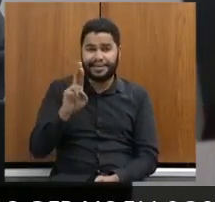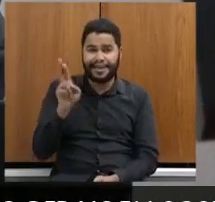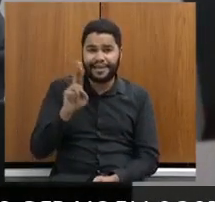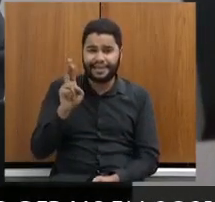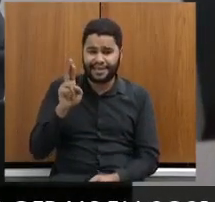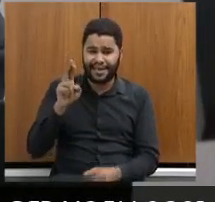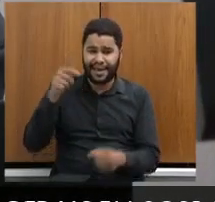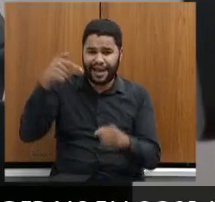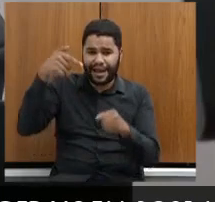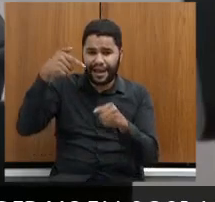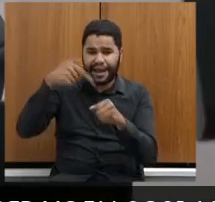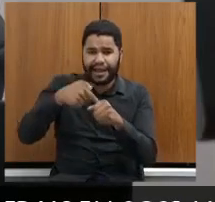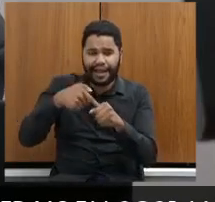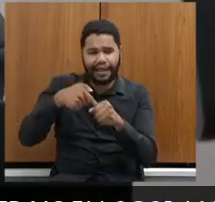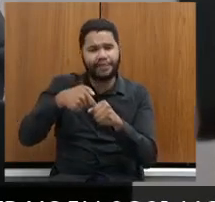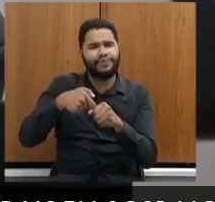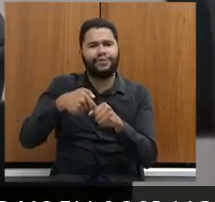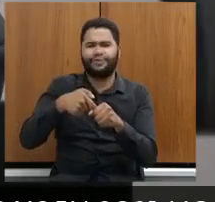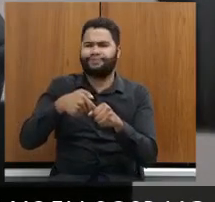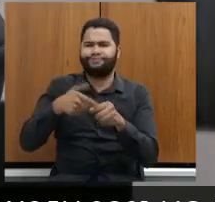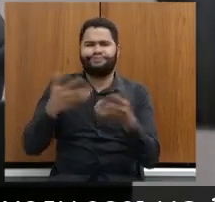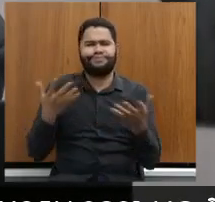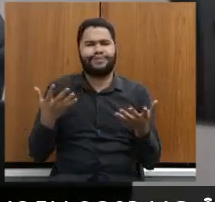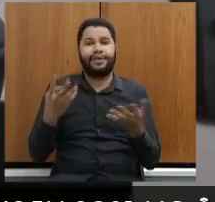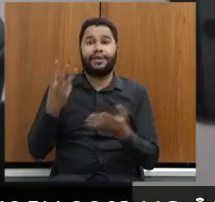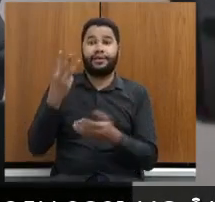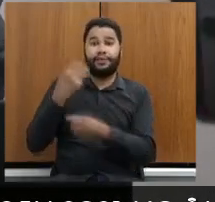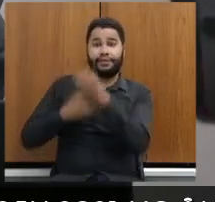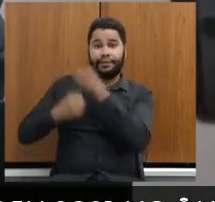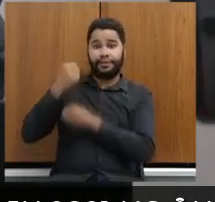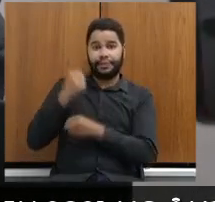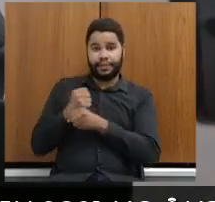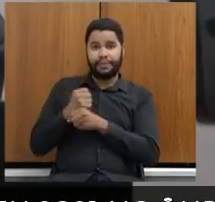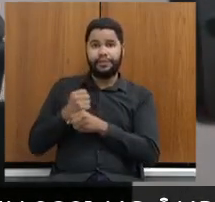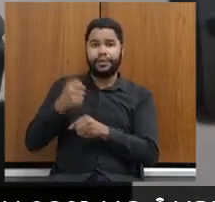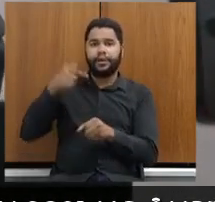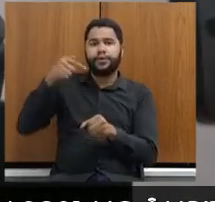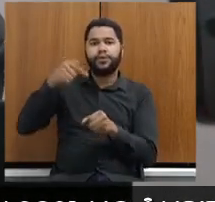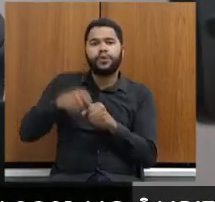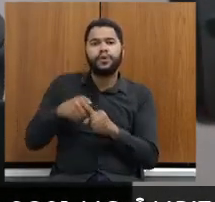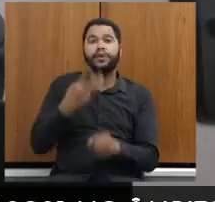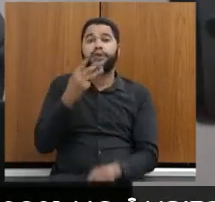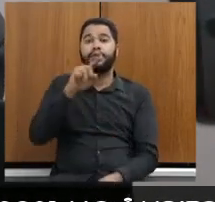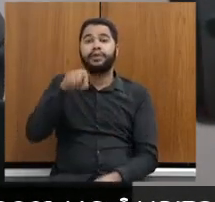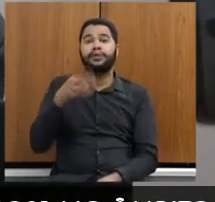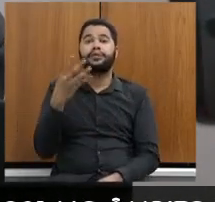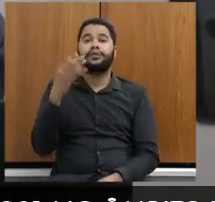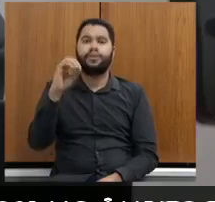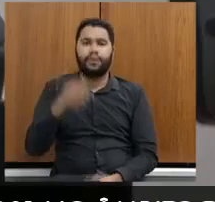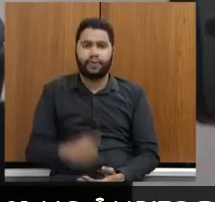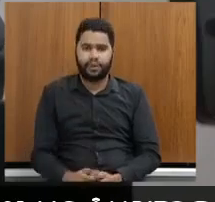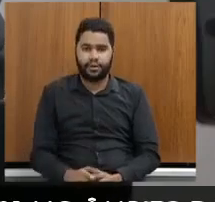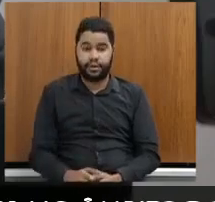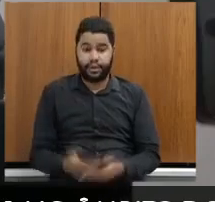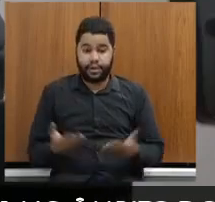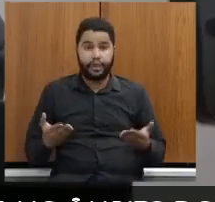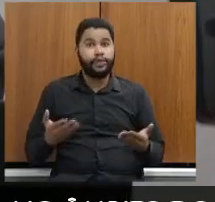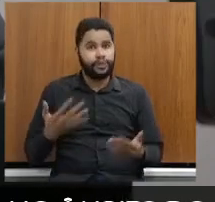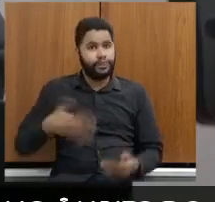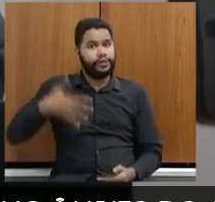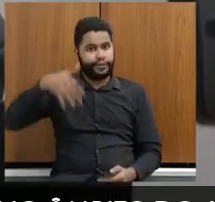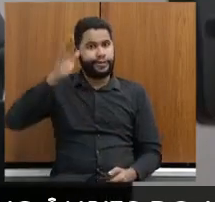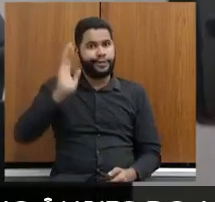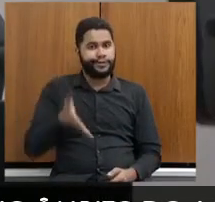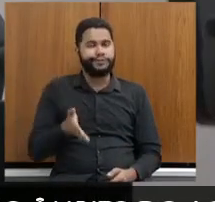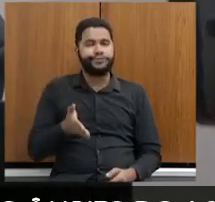origem gasolina beira do surdo a 3 anos atrás o combustível era três e 40 e já já estava